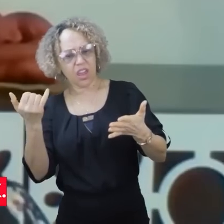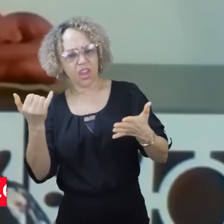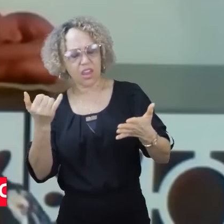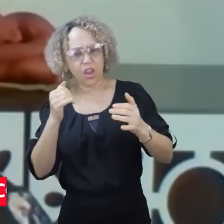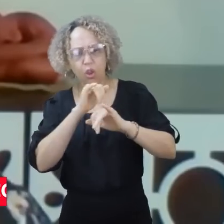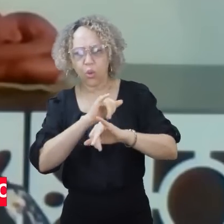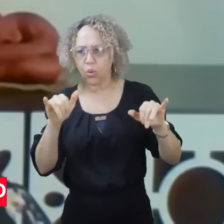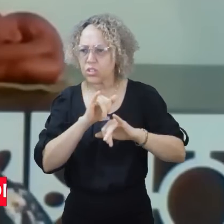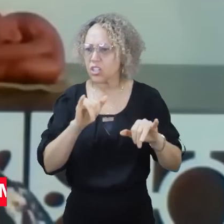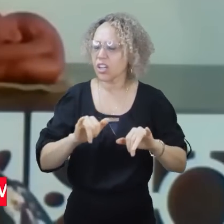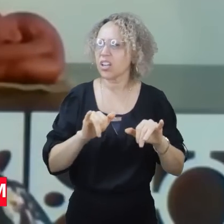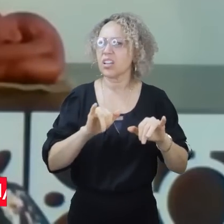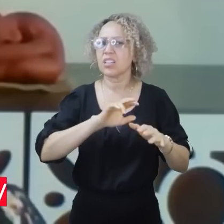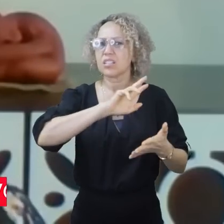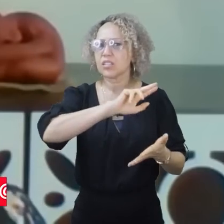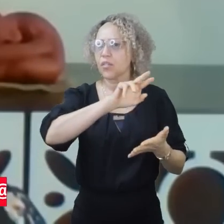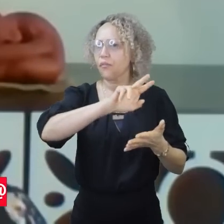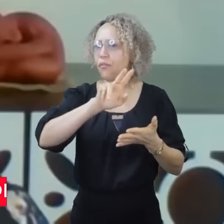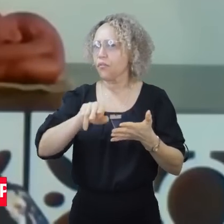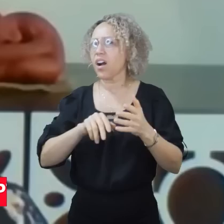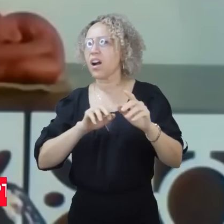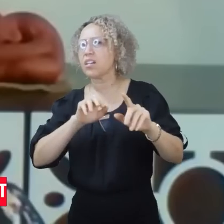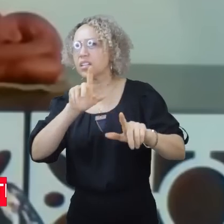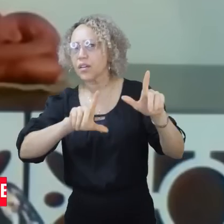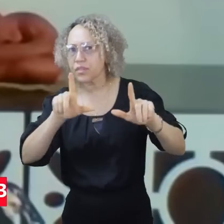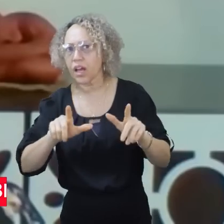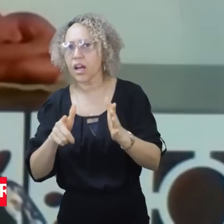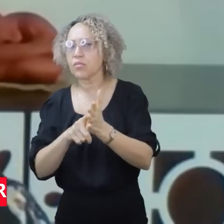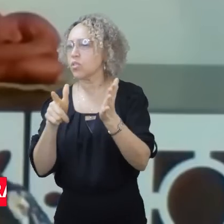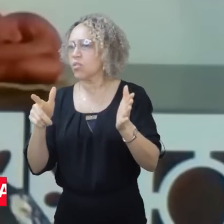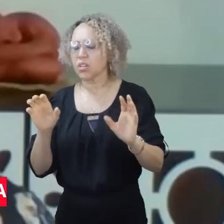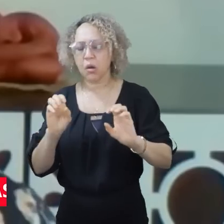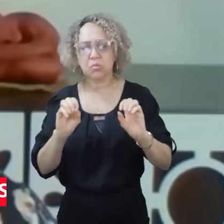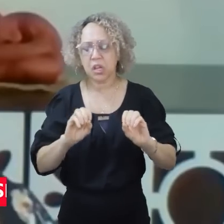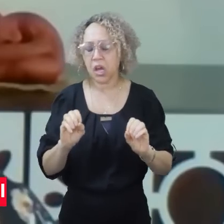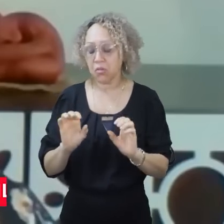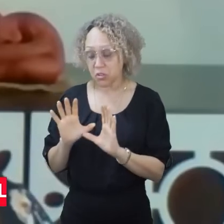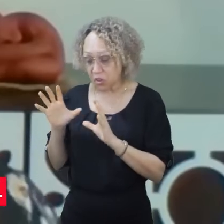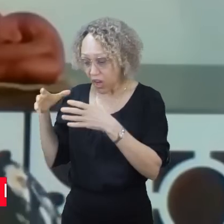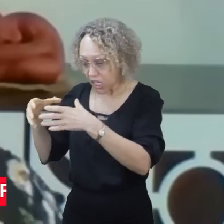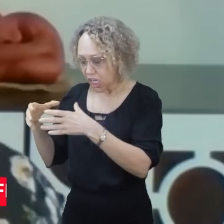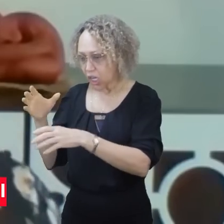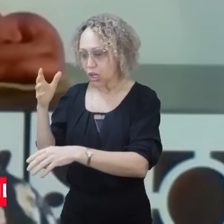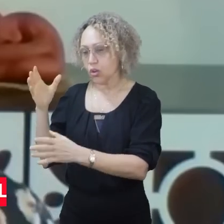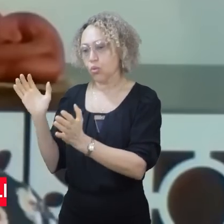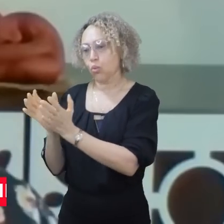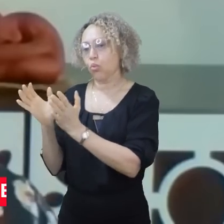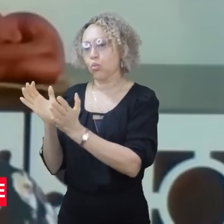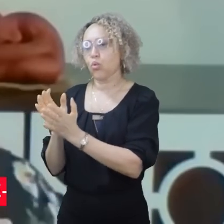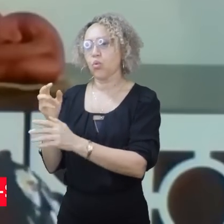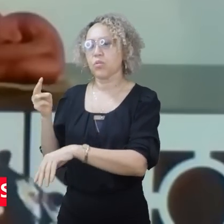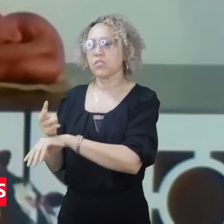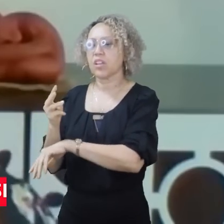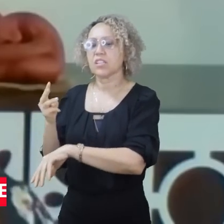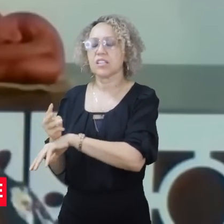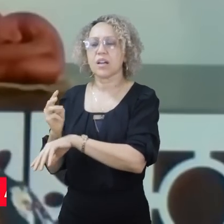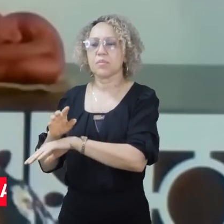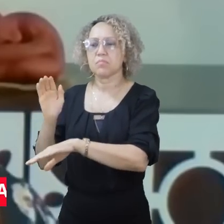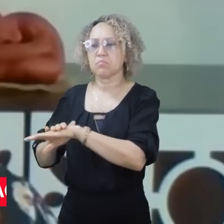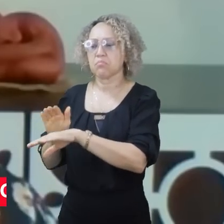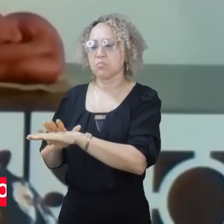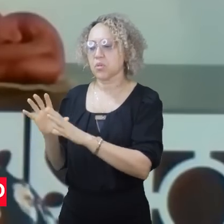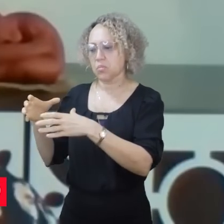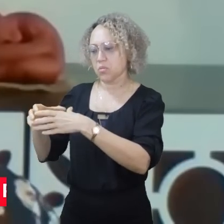de informações, televisão, jornais, a grande mídia, o que quer que